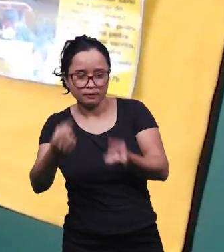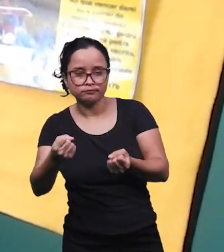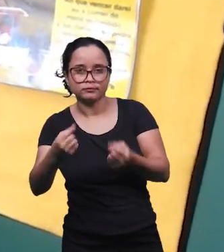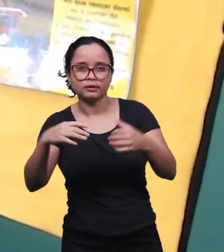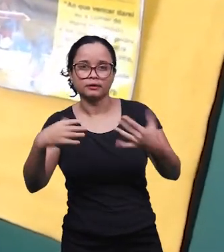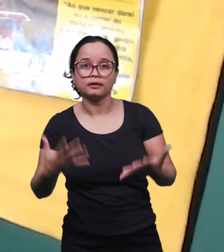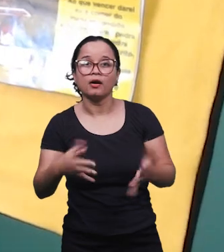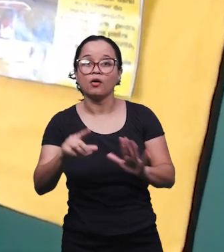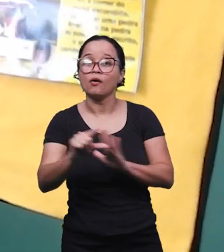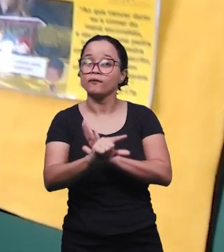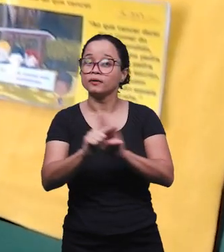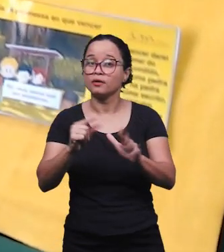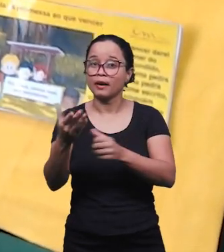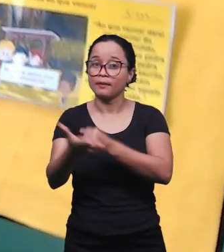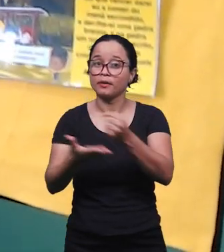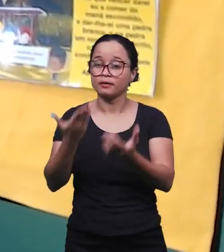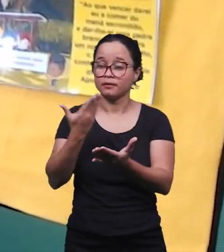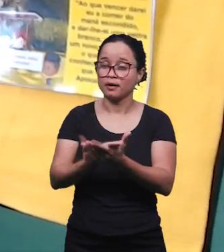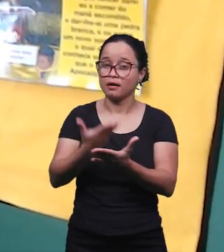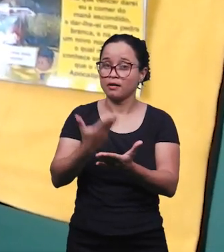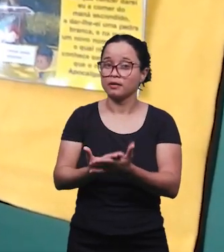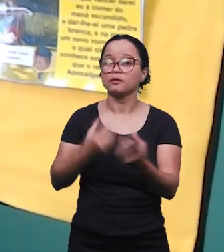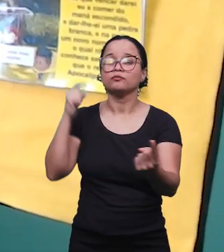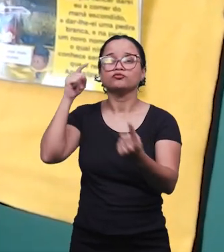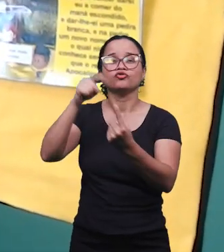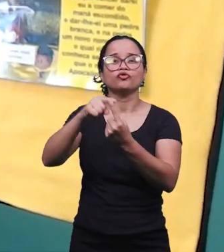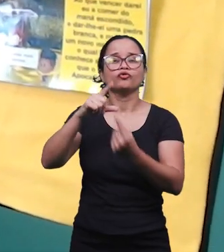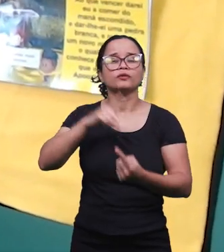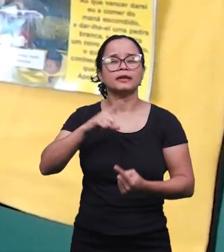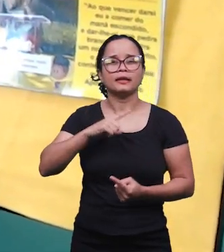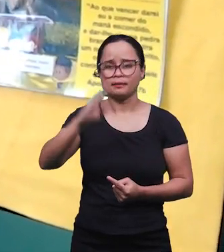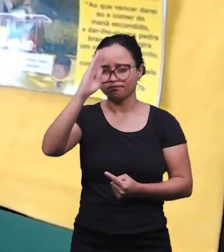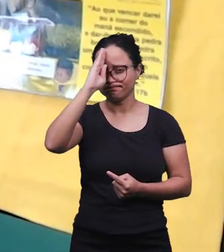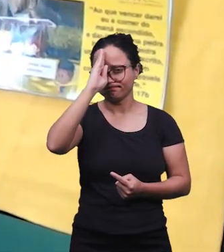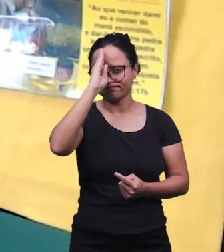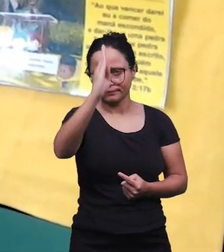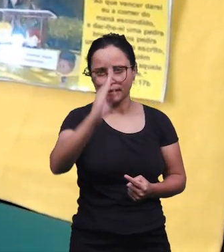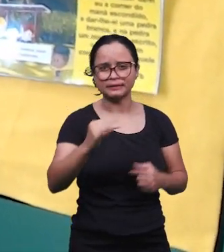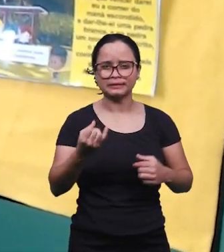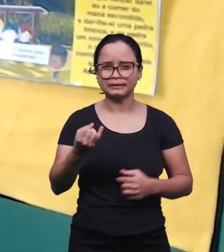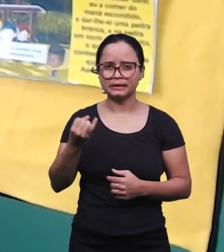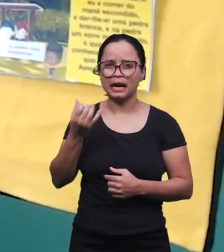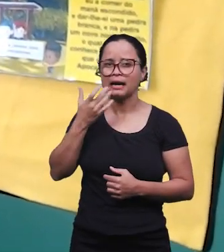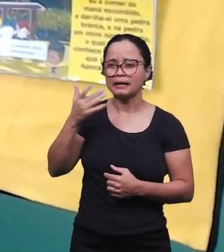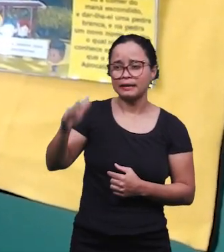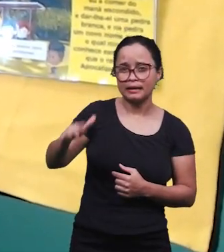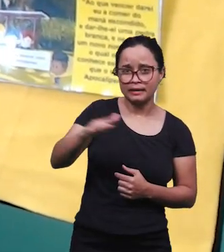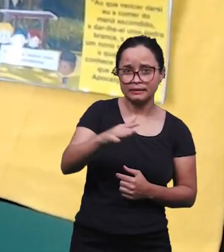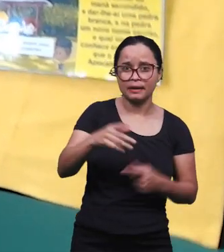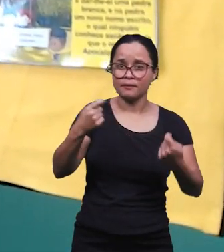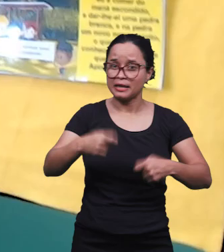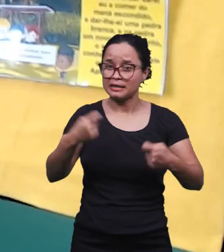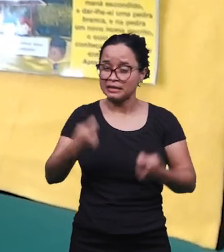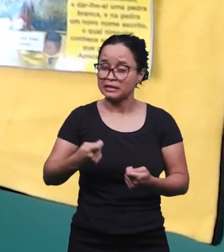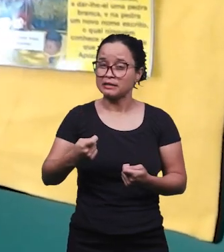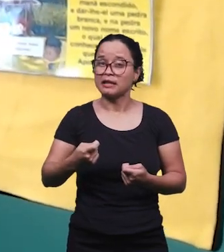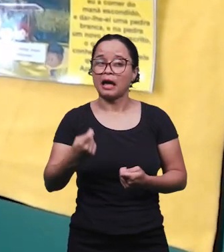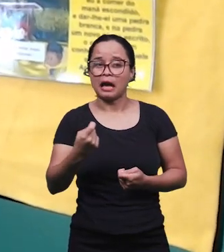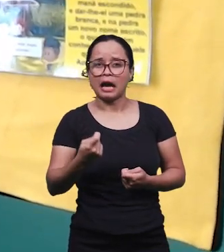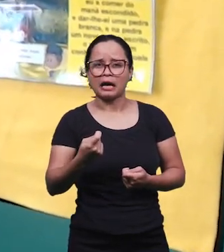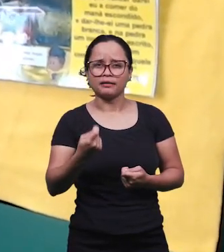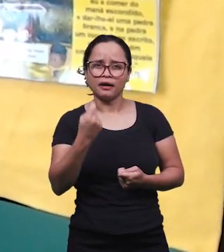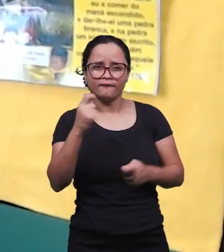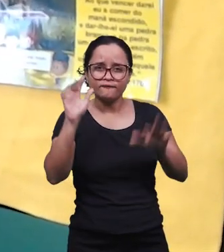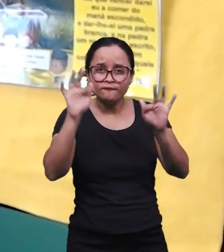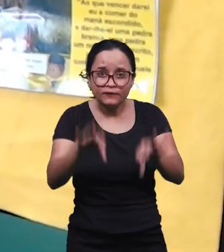versículo é a base da aula, e aqui nós temos o objetivo da aula principal. Essa criança ela precisa sair dessa aula